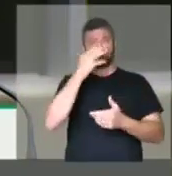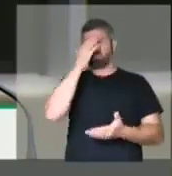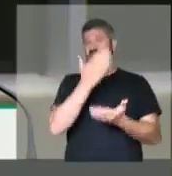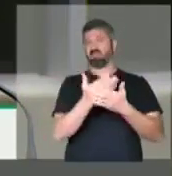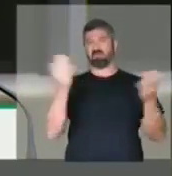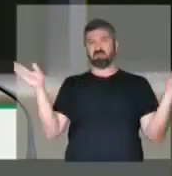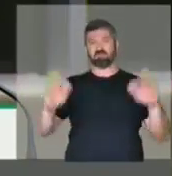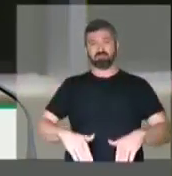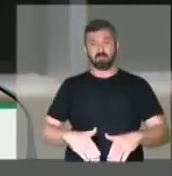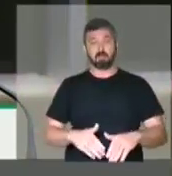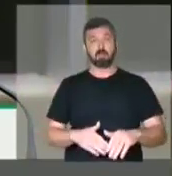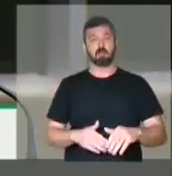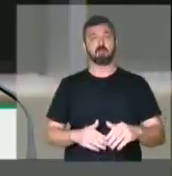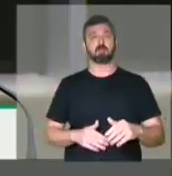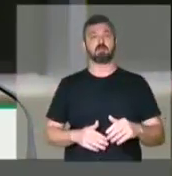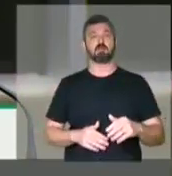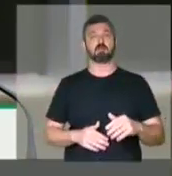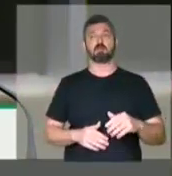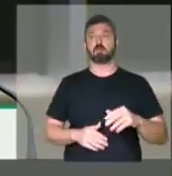todos,